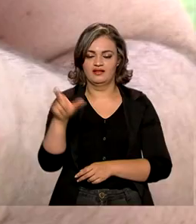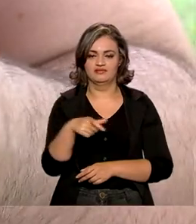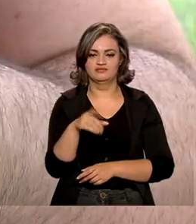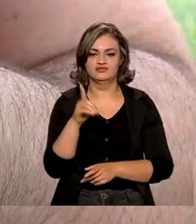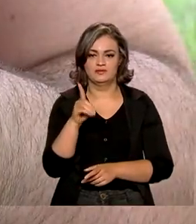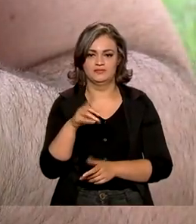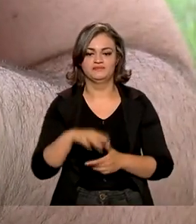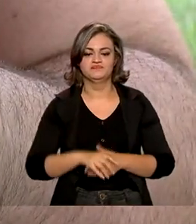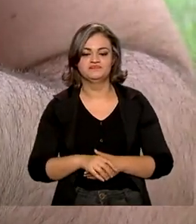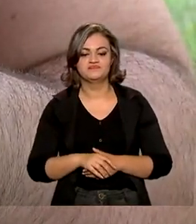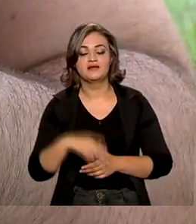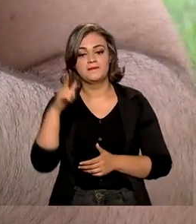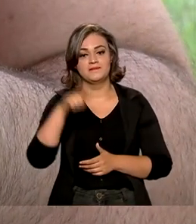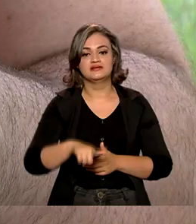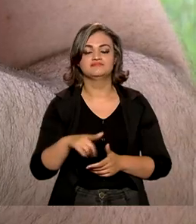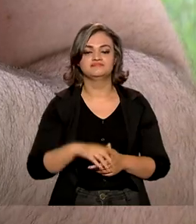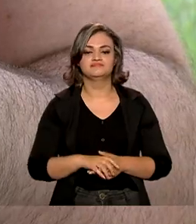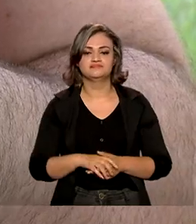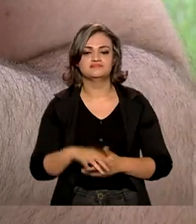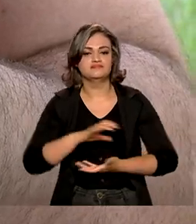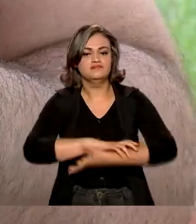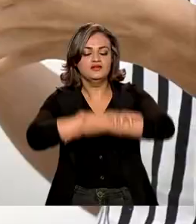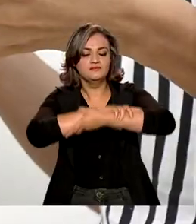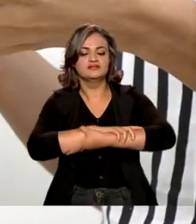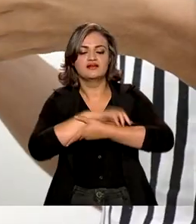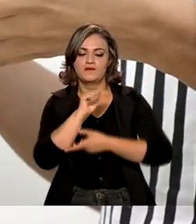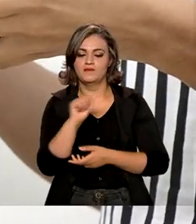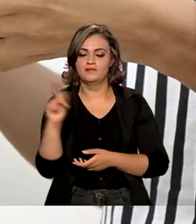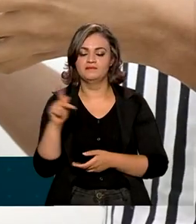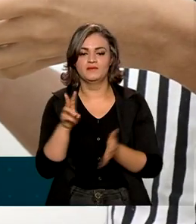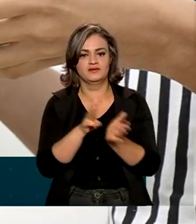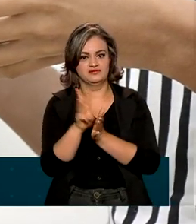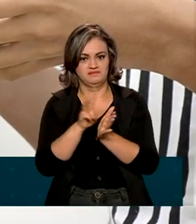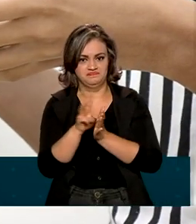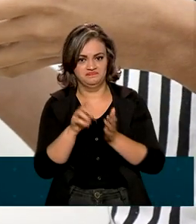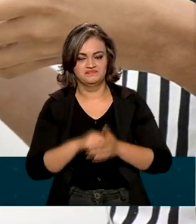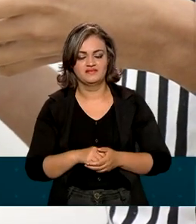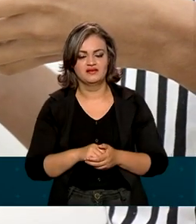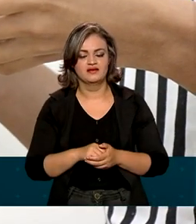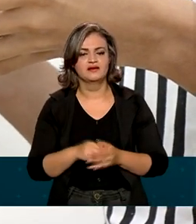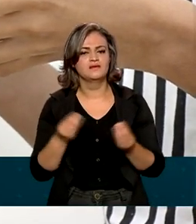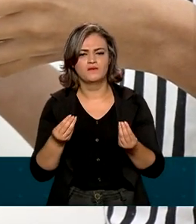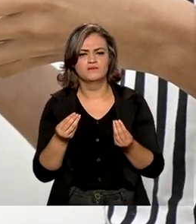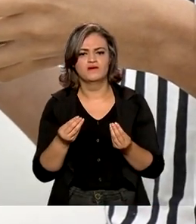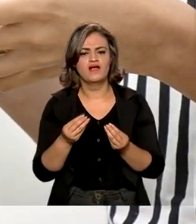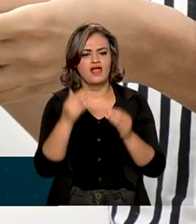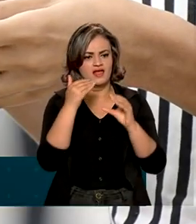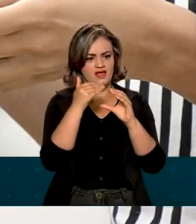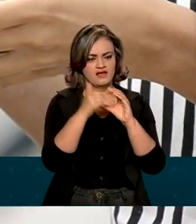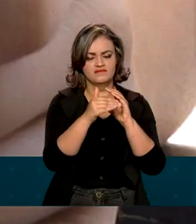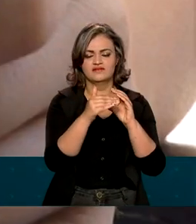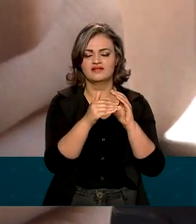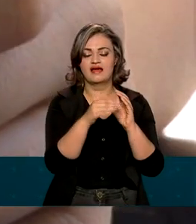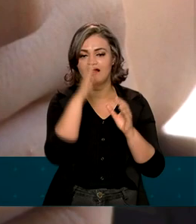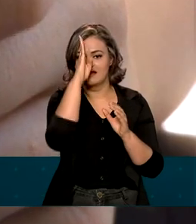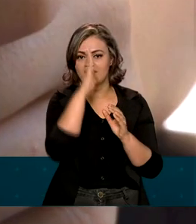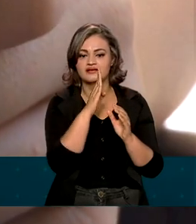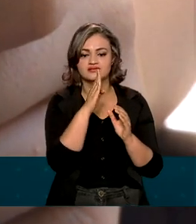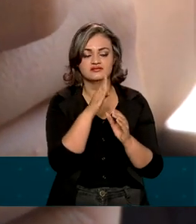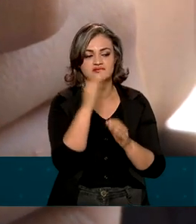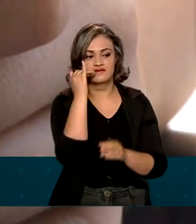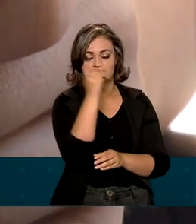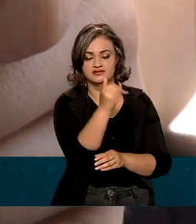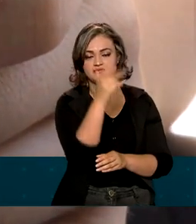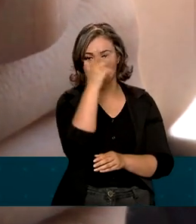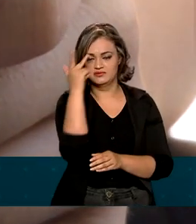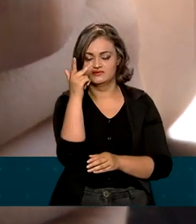virtual. A Caixa também anunciou uma parceria com o aplicativo WhatsApp. A ideia é enviar mensagens gratuitas aos beneficiários do auxílio